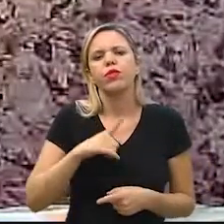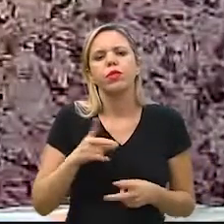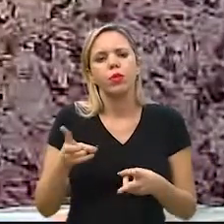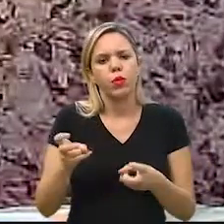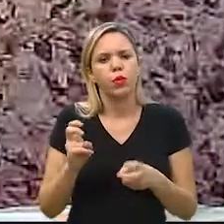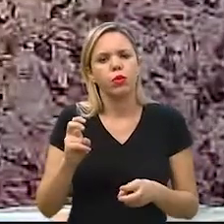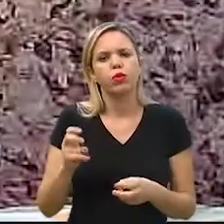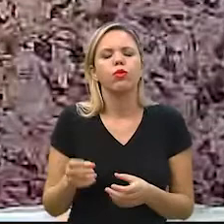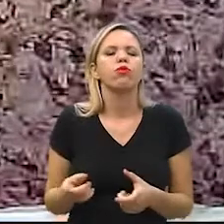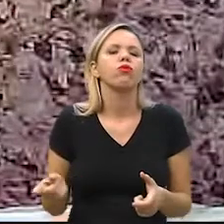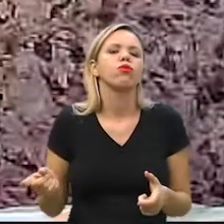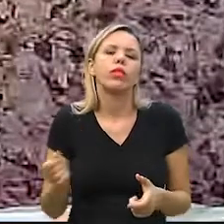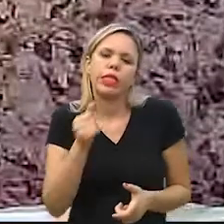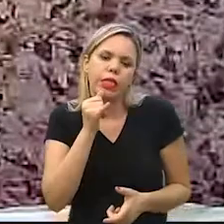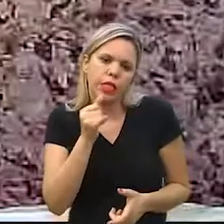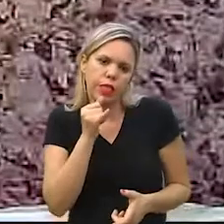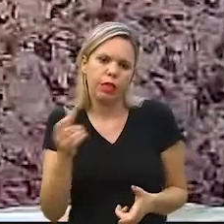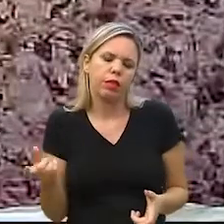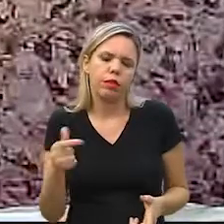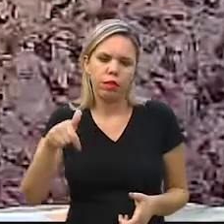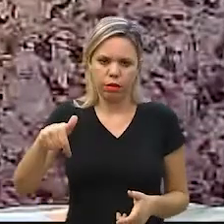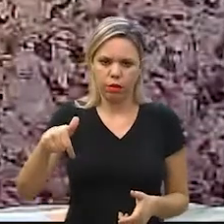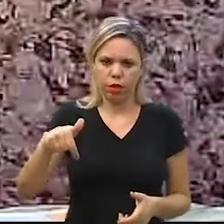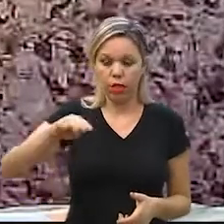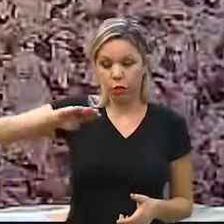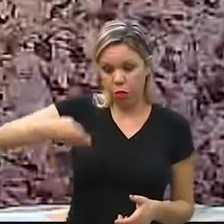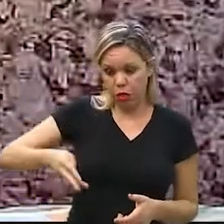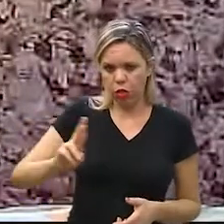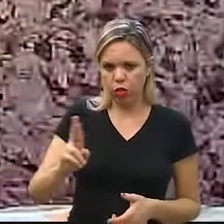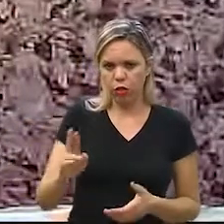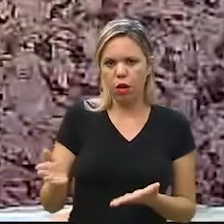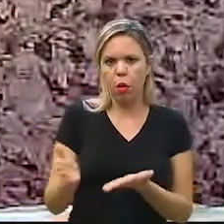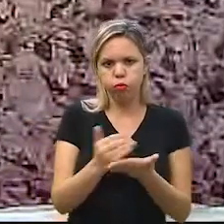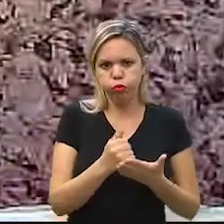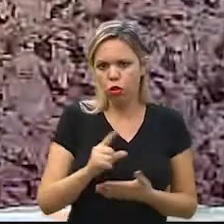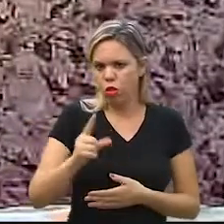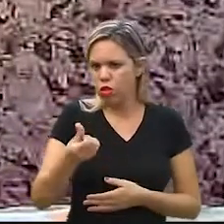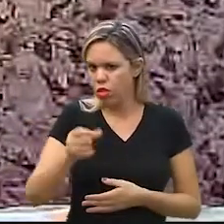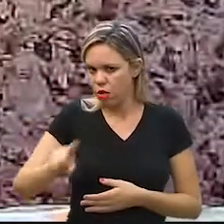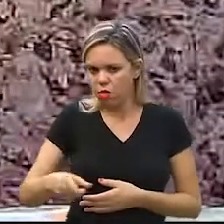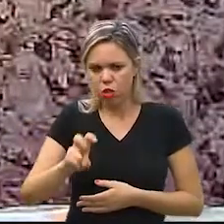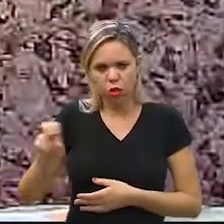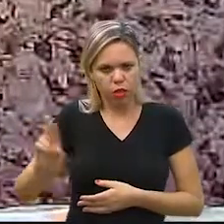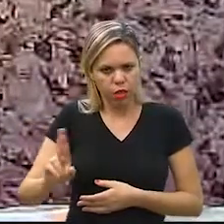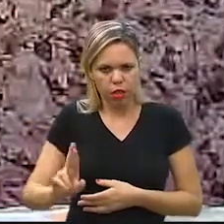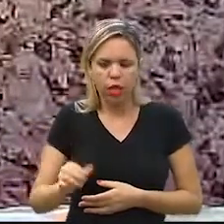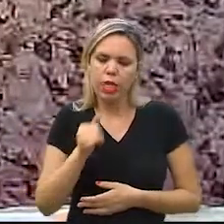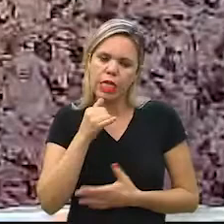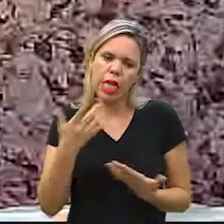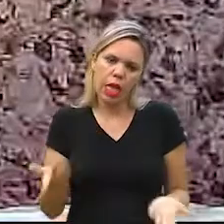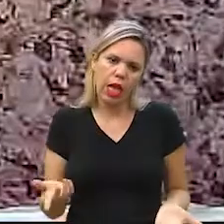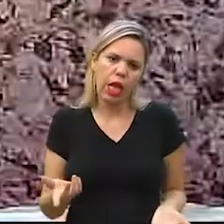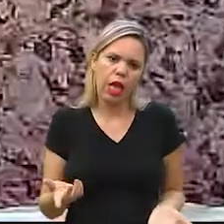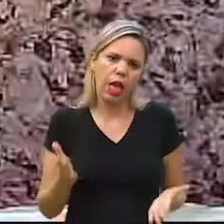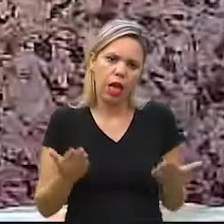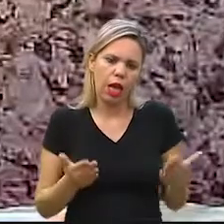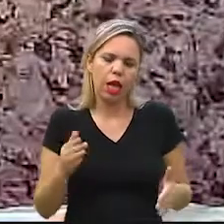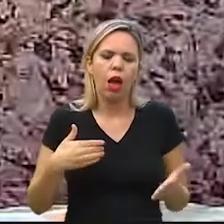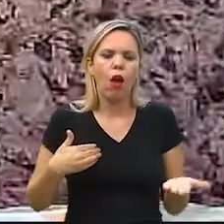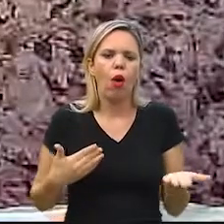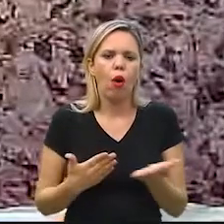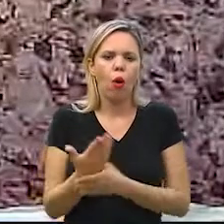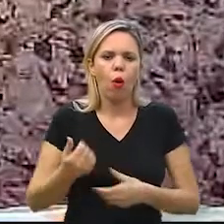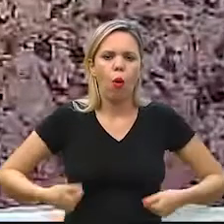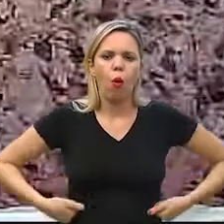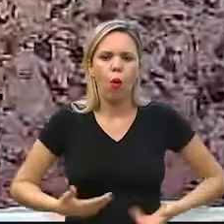prevê uma receita de 7 bilhões e não de 6 bilhões e 500, teria a autorização